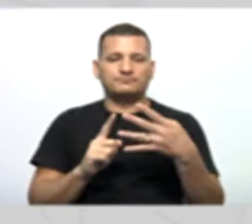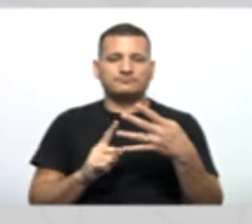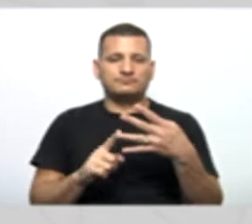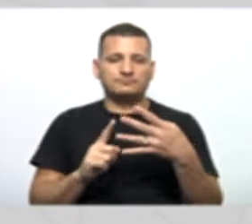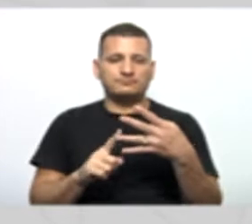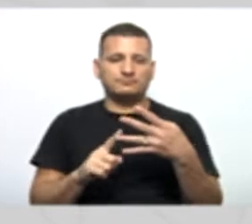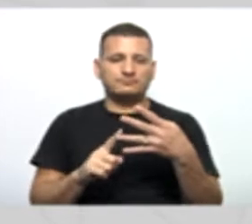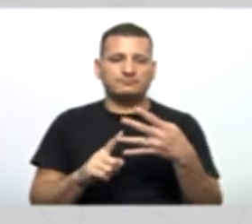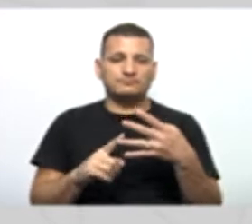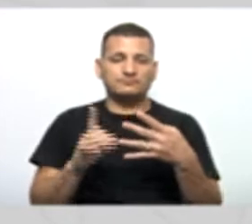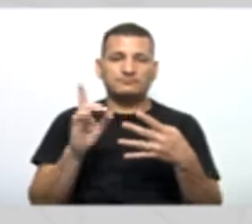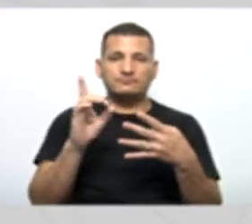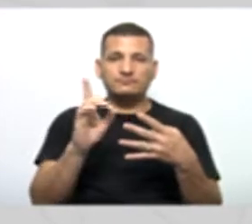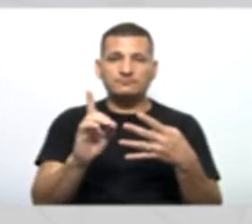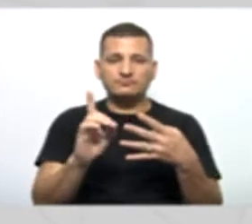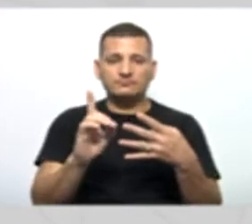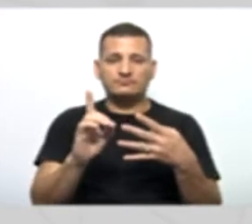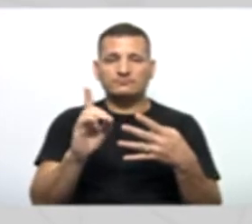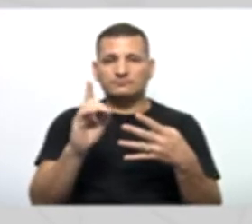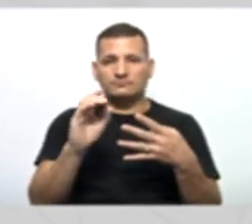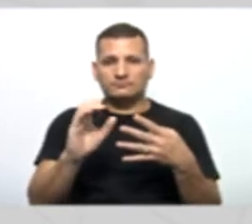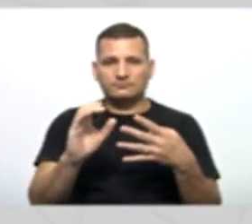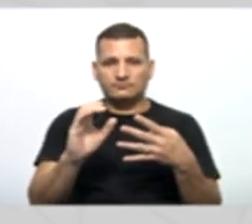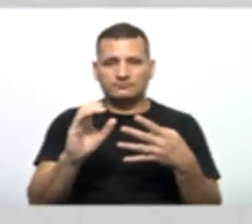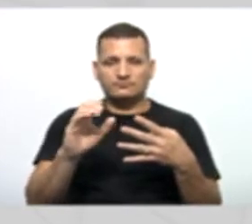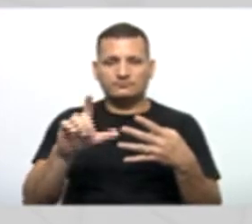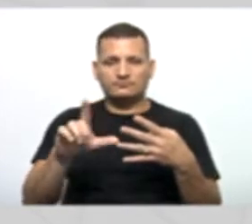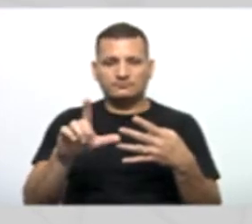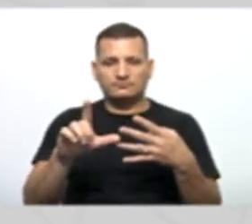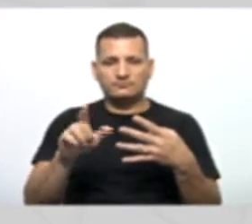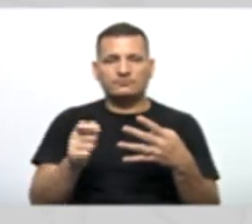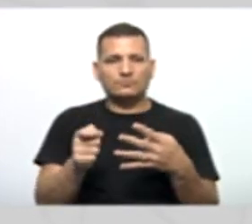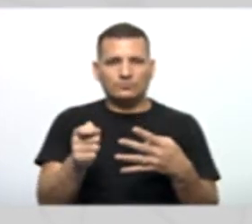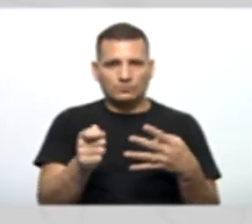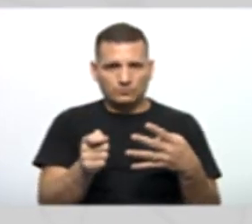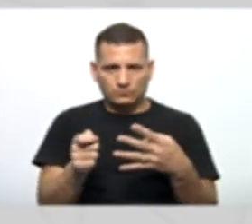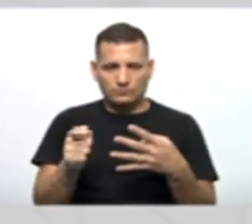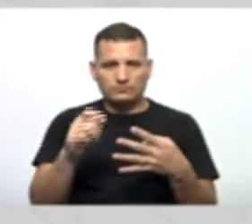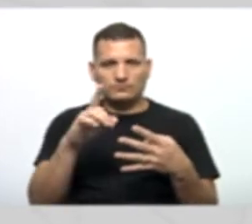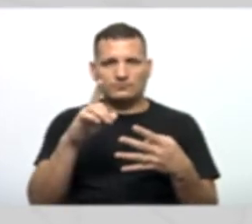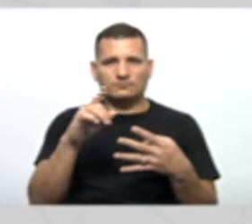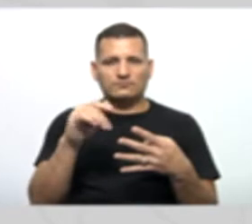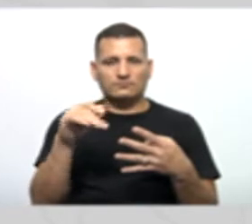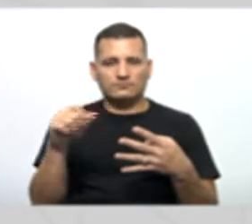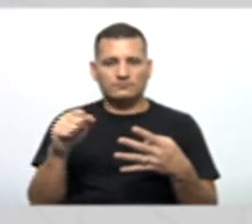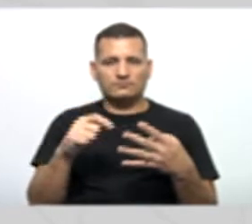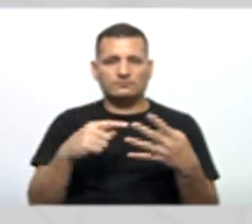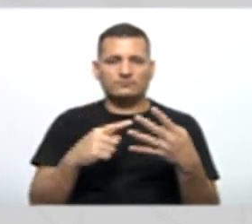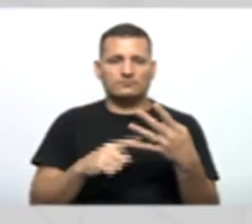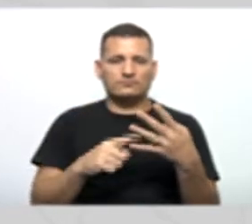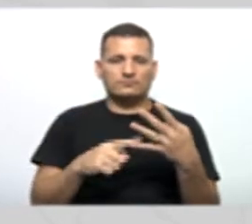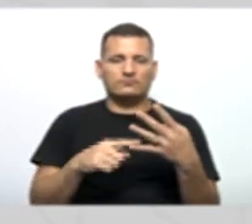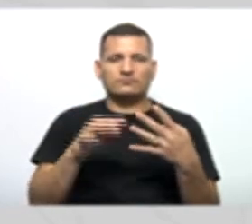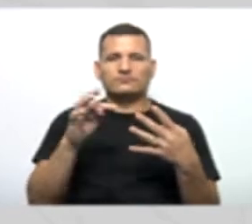Depois a DCL, que é controle de dados, e a DTL, que é de transação de dados. Ora, mas